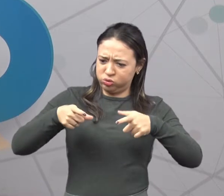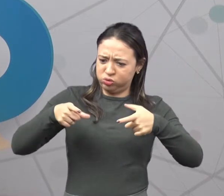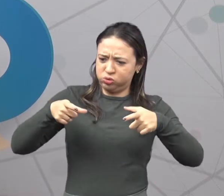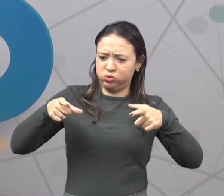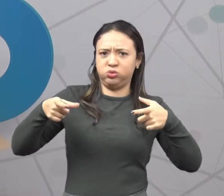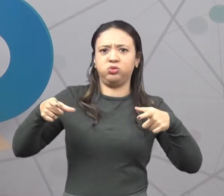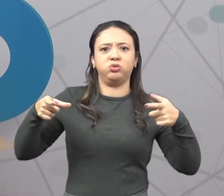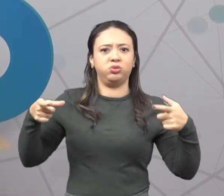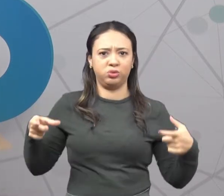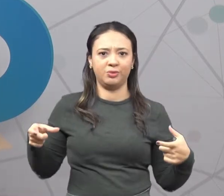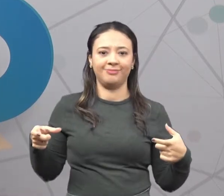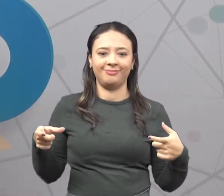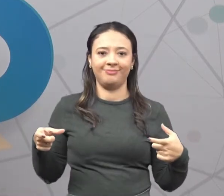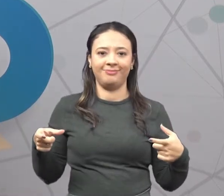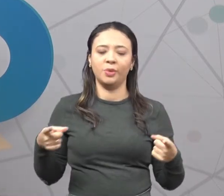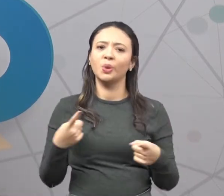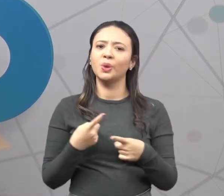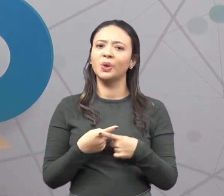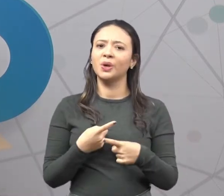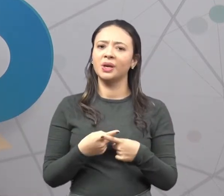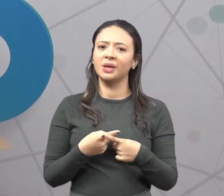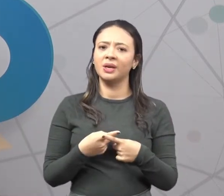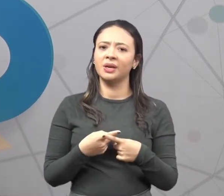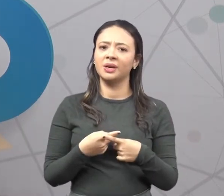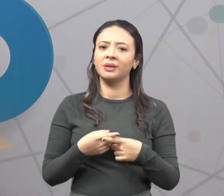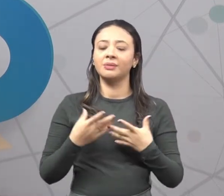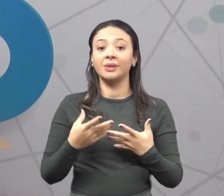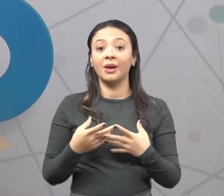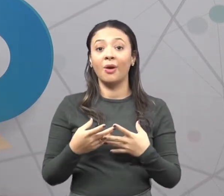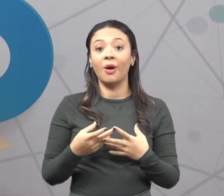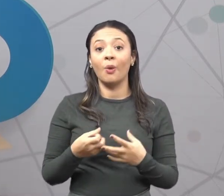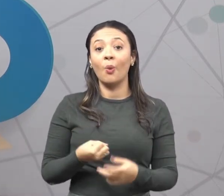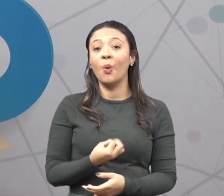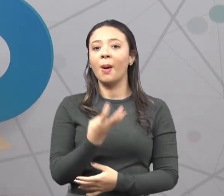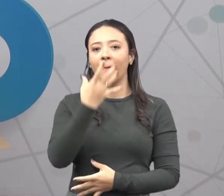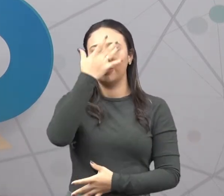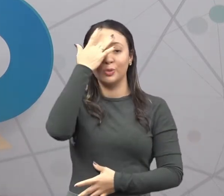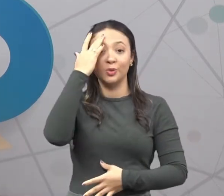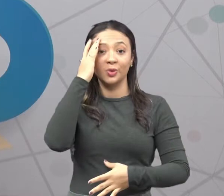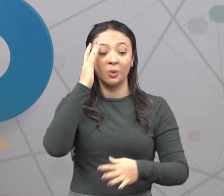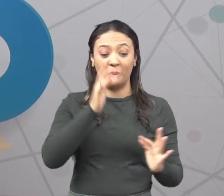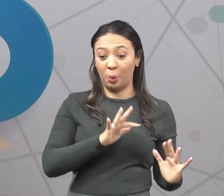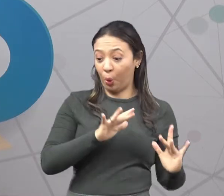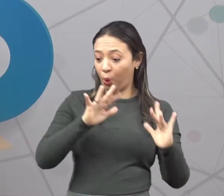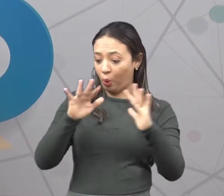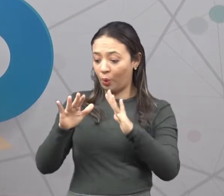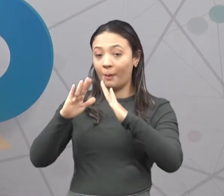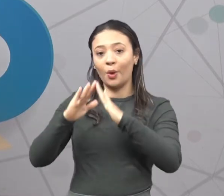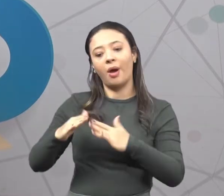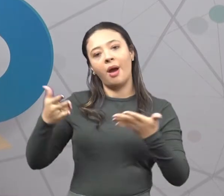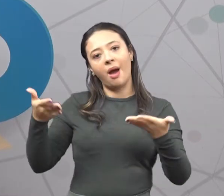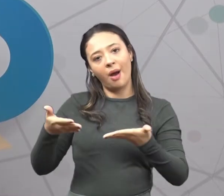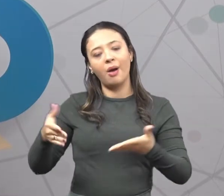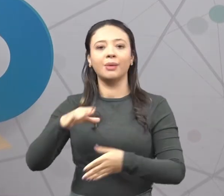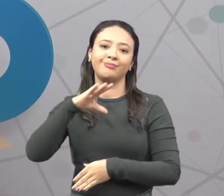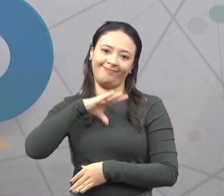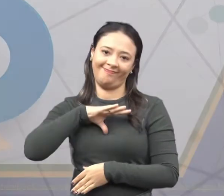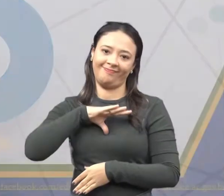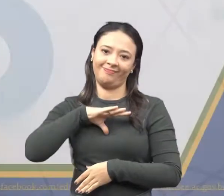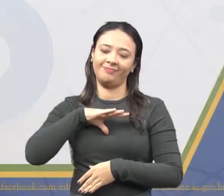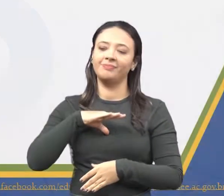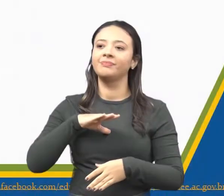ampliando-se por conta da quantidade de pessoas que vieram morar nelas, certo? Vamos